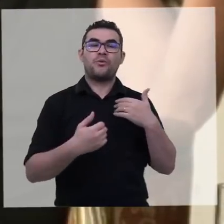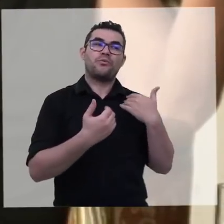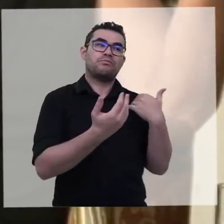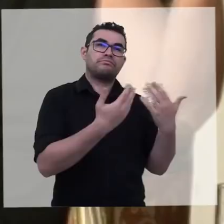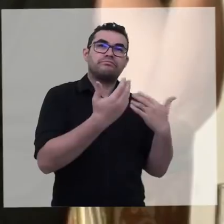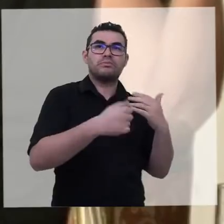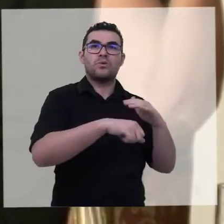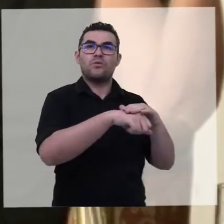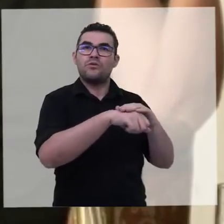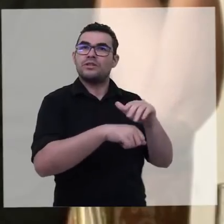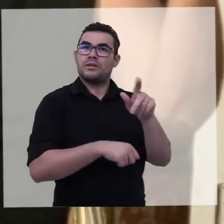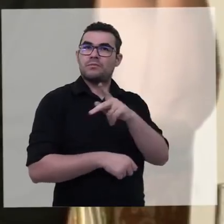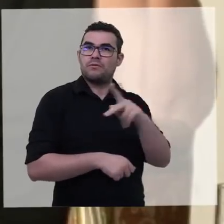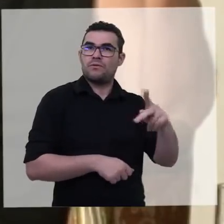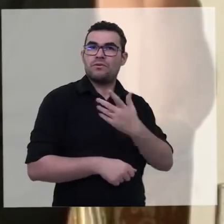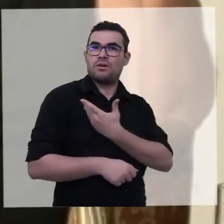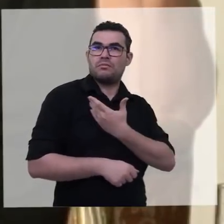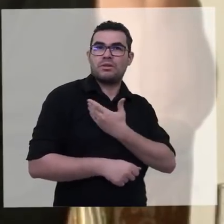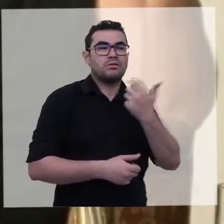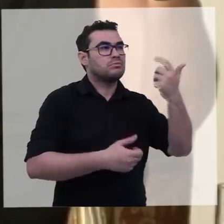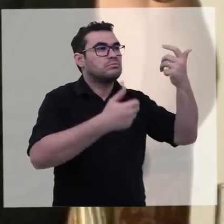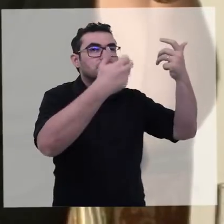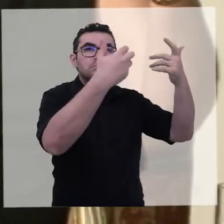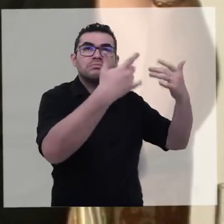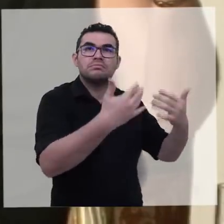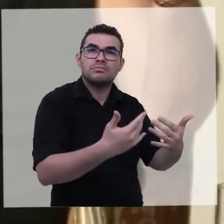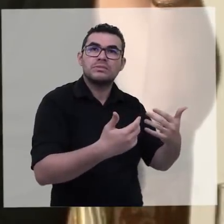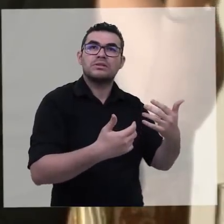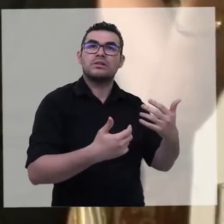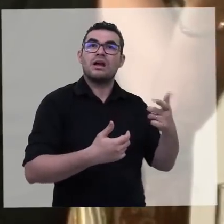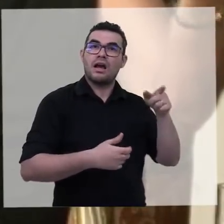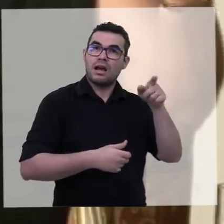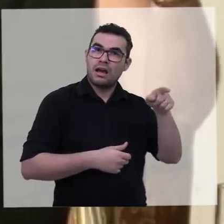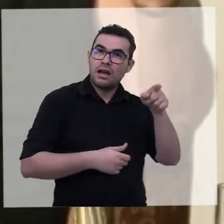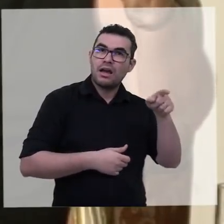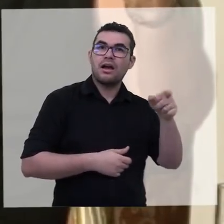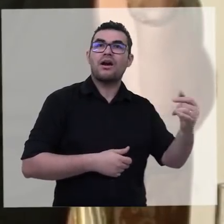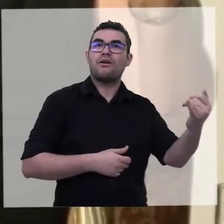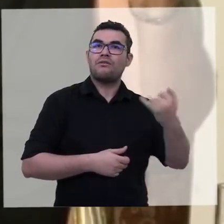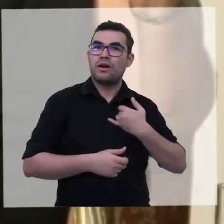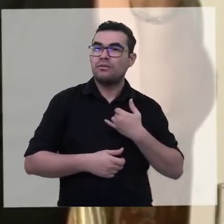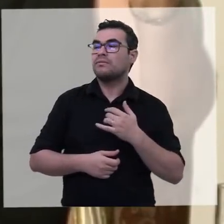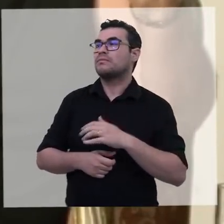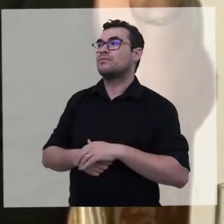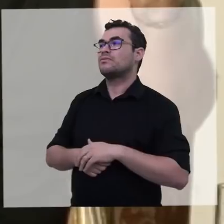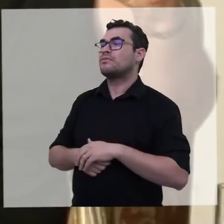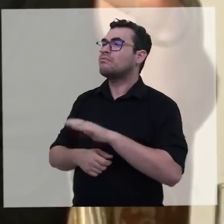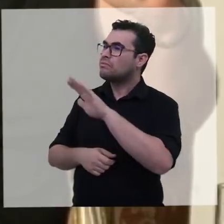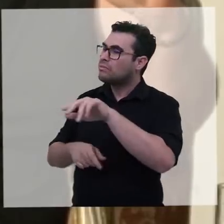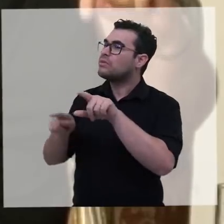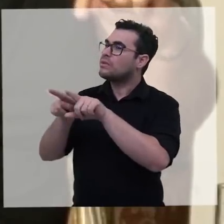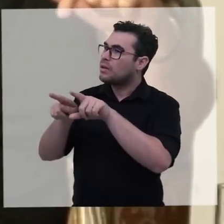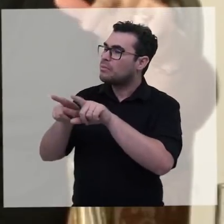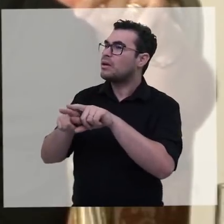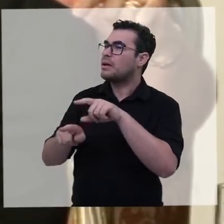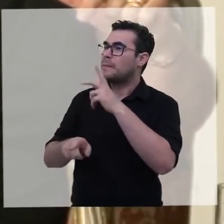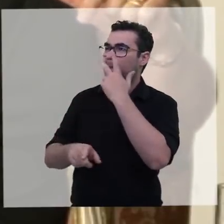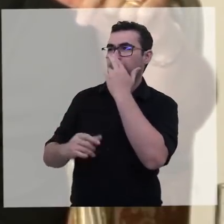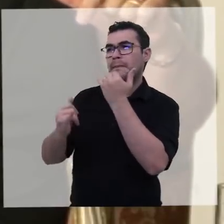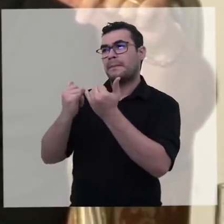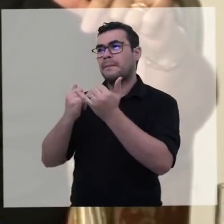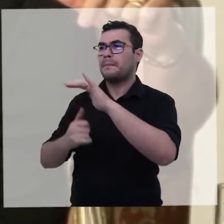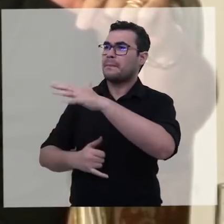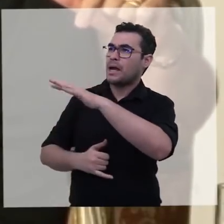trabalho semelhante lá em Sobral, ele disse, Eunice, eu encontrei isso para a água, o